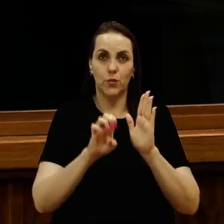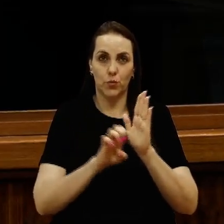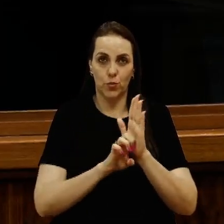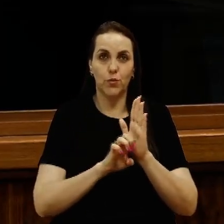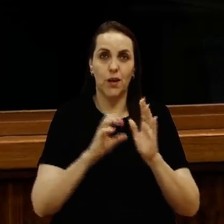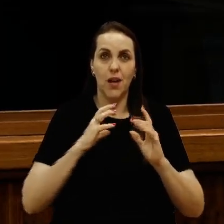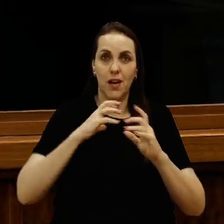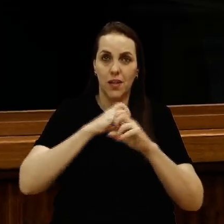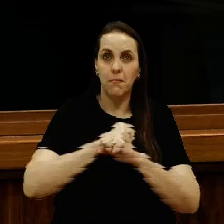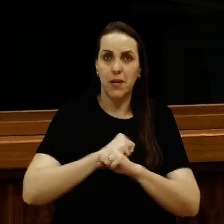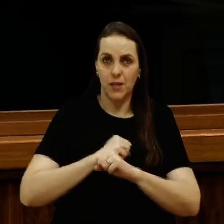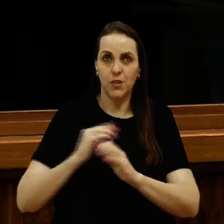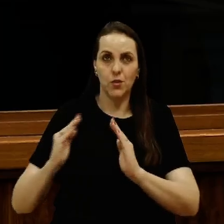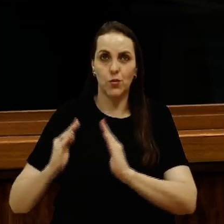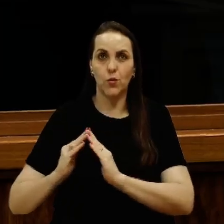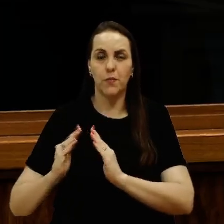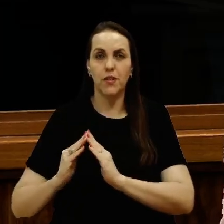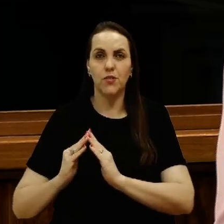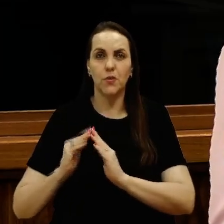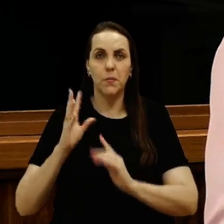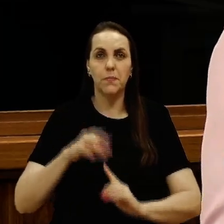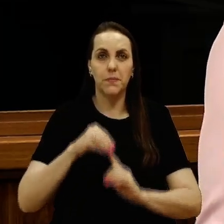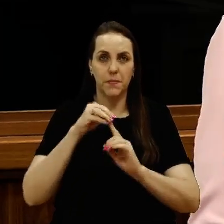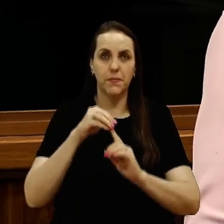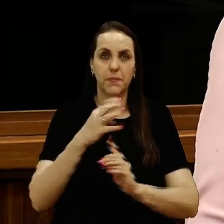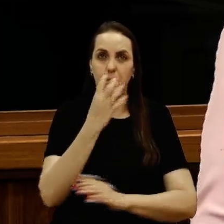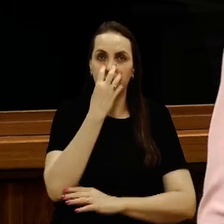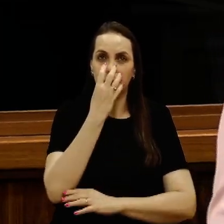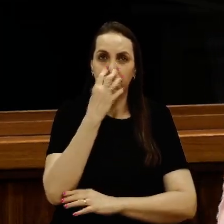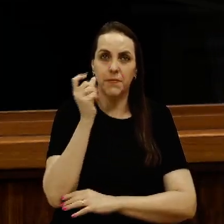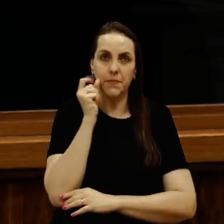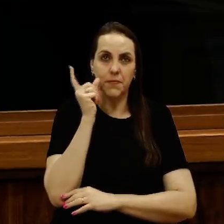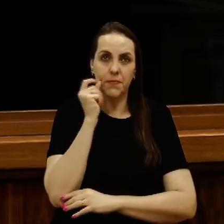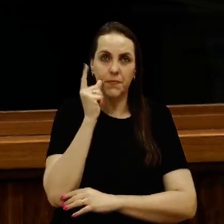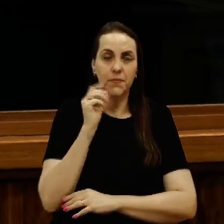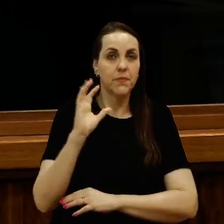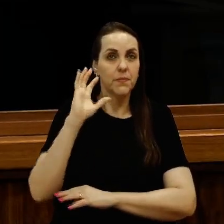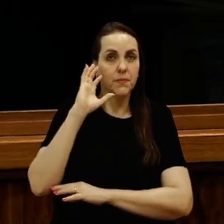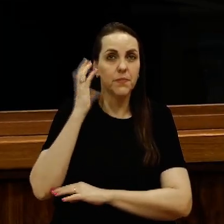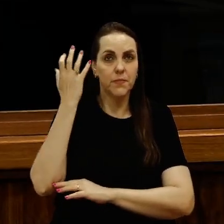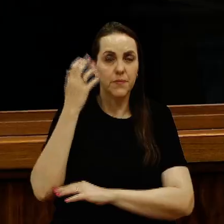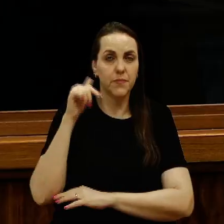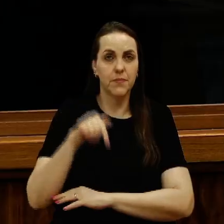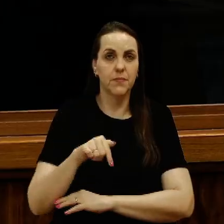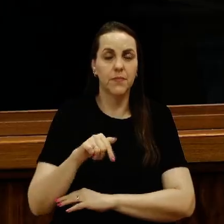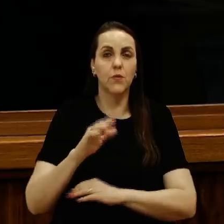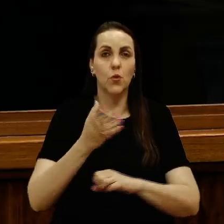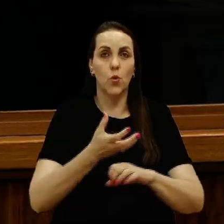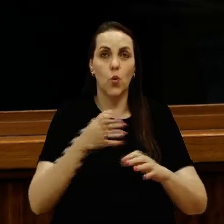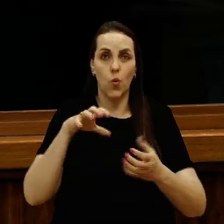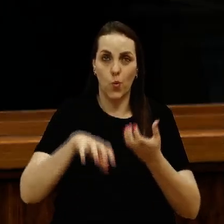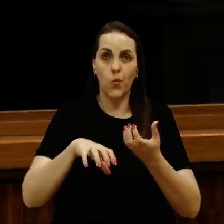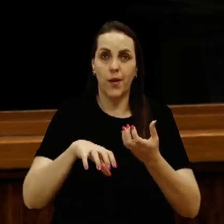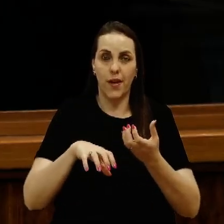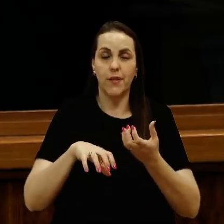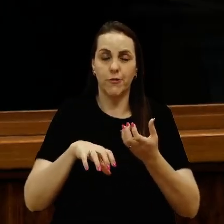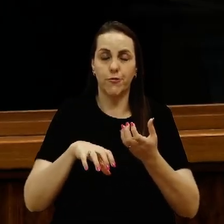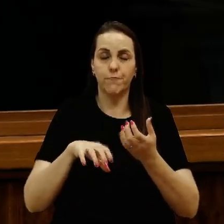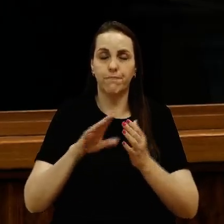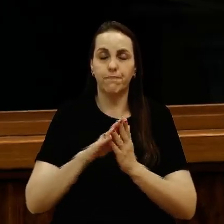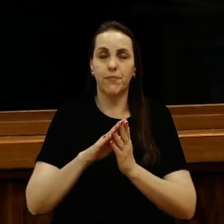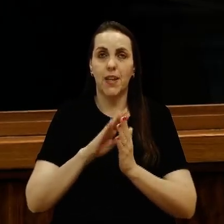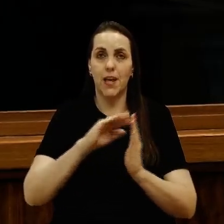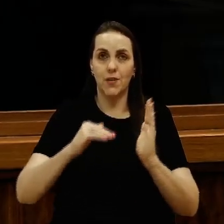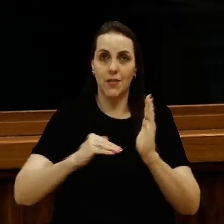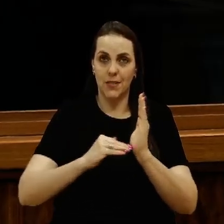domésticos, especialmente de cães e gatos, que está acontecendo no Congresso Nacional, no Senado, através do